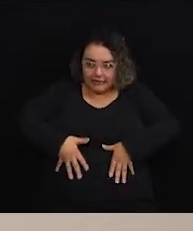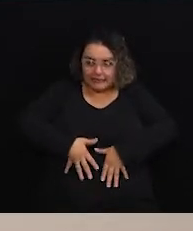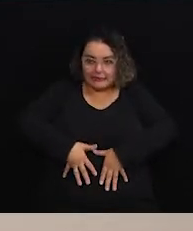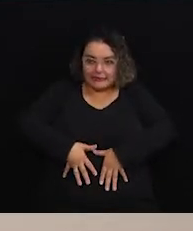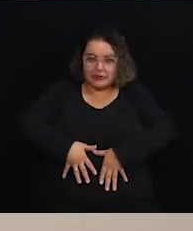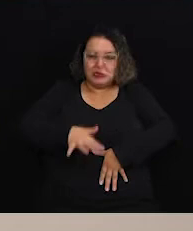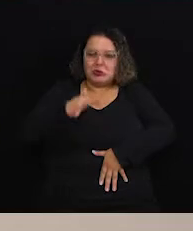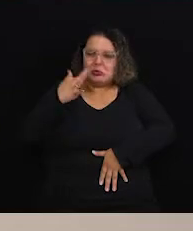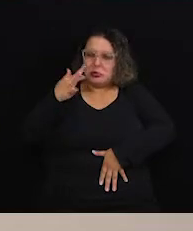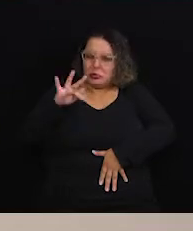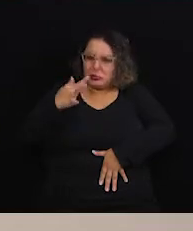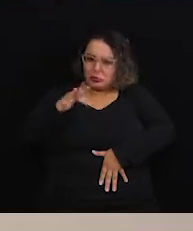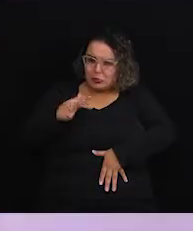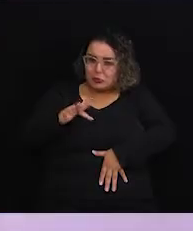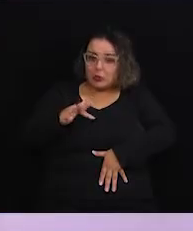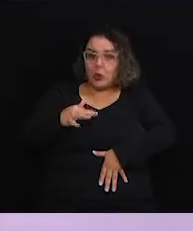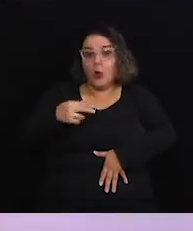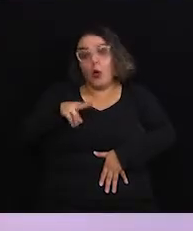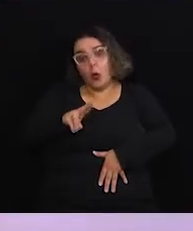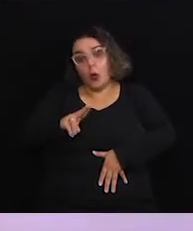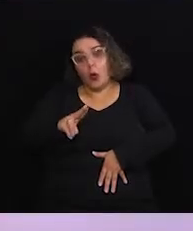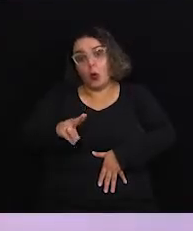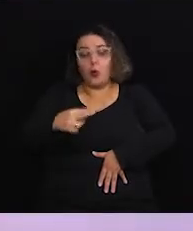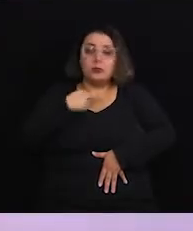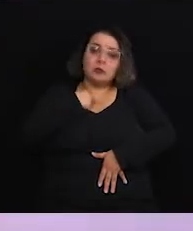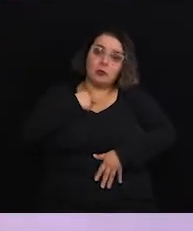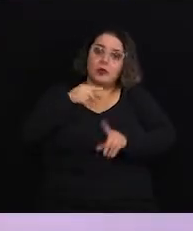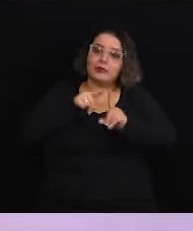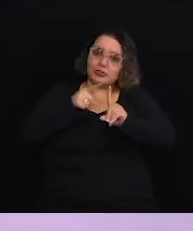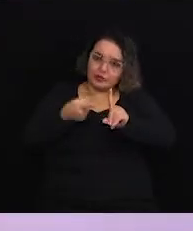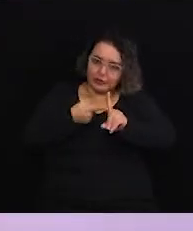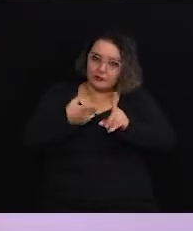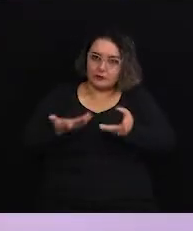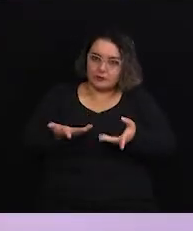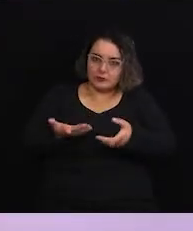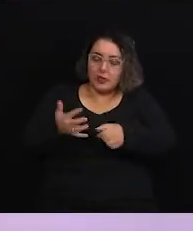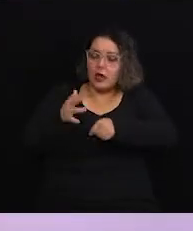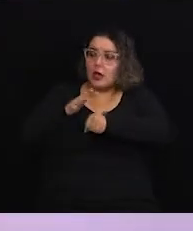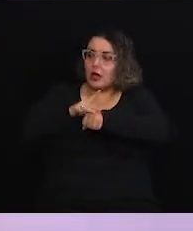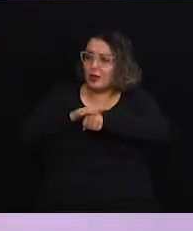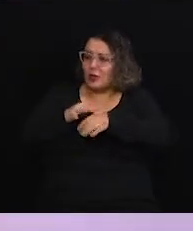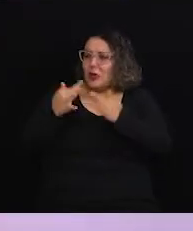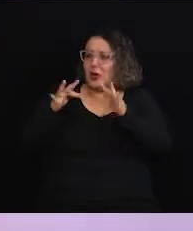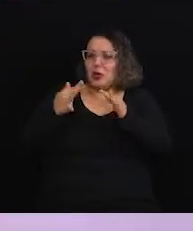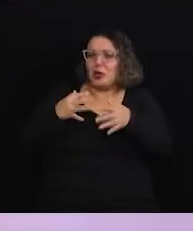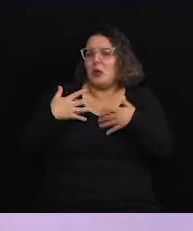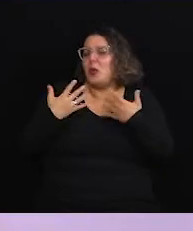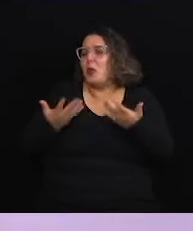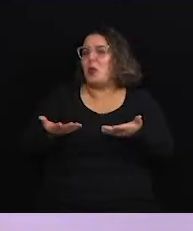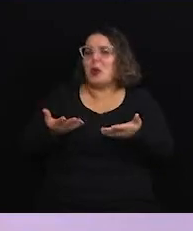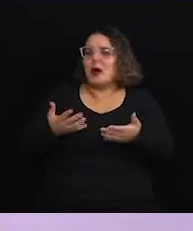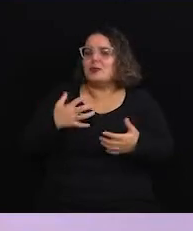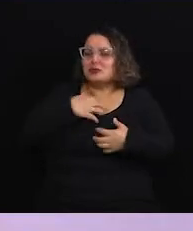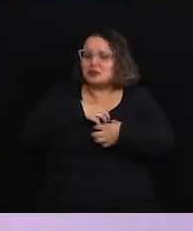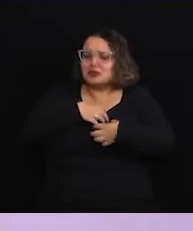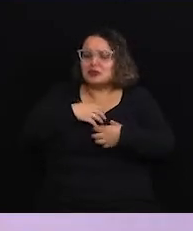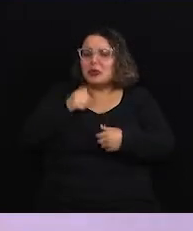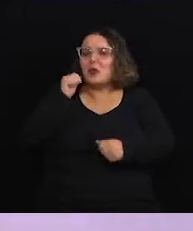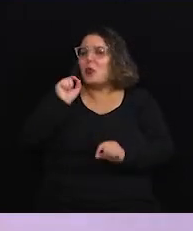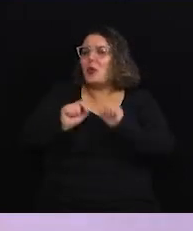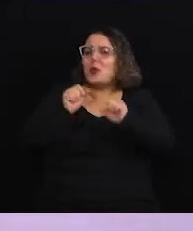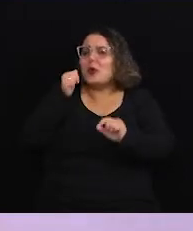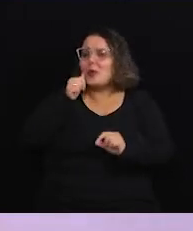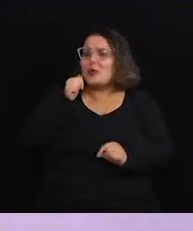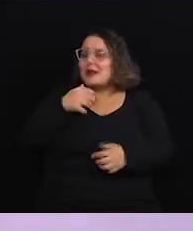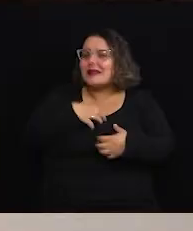dor, ou infertilidade, né? Eu até ia perguntar, é uma doença que causa muita dor? Quais são os principais sintomas? O que a mulher